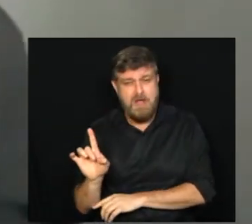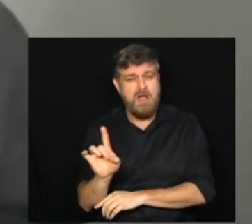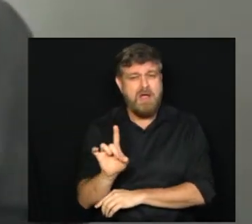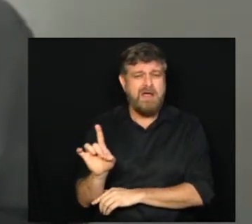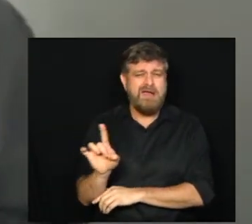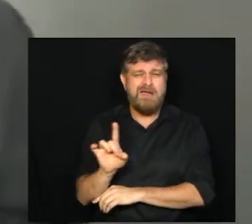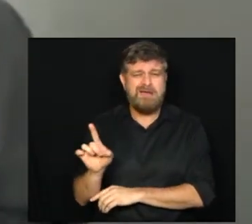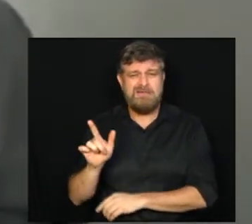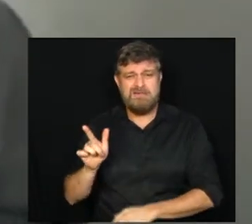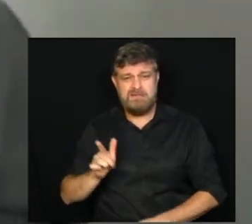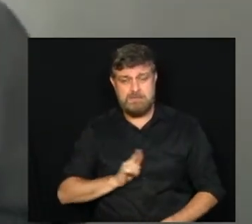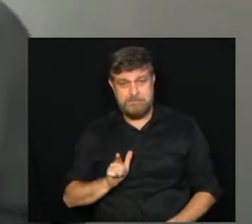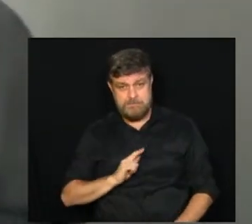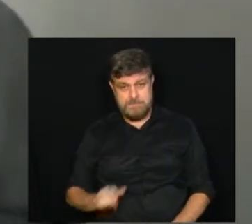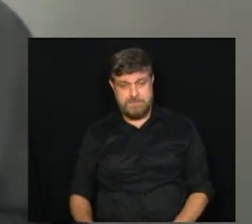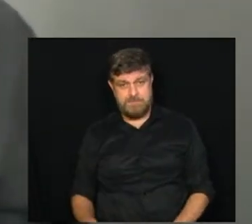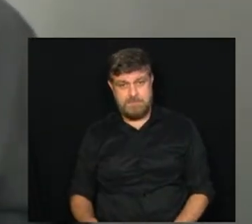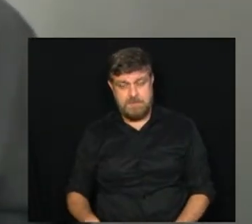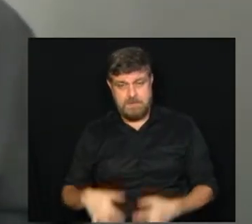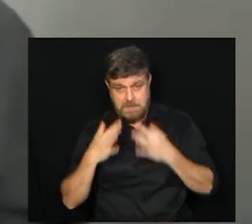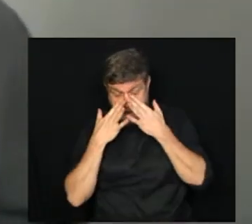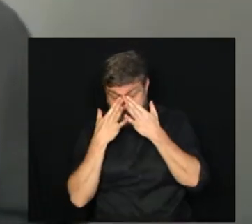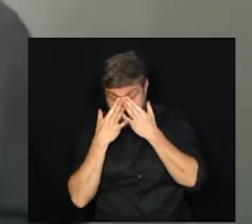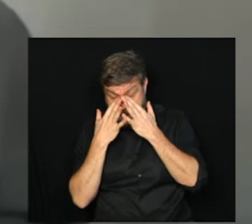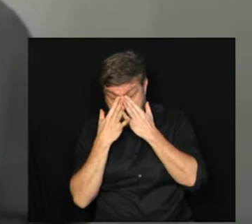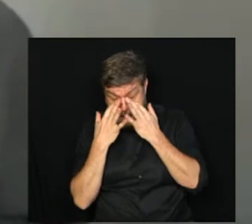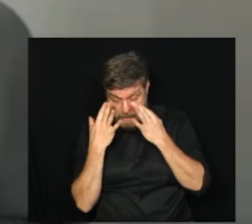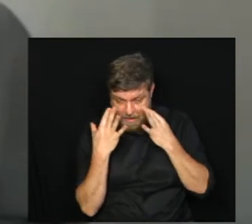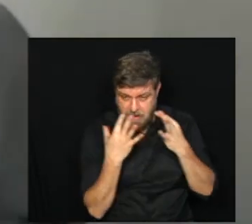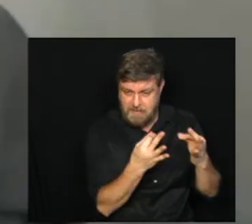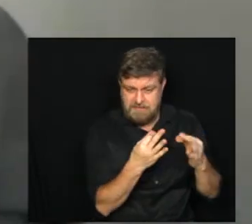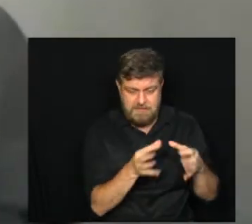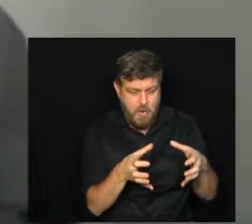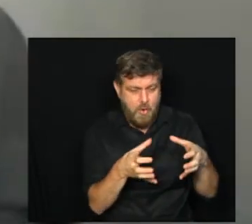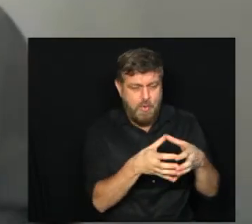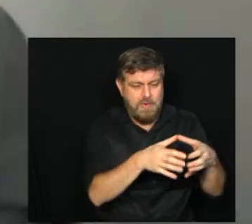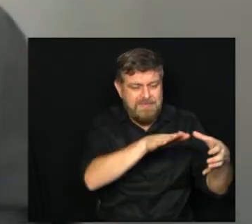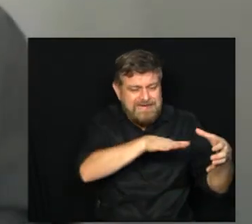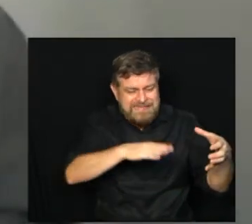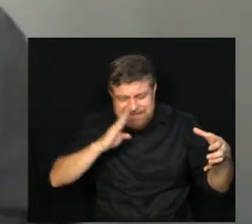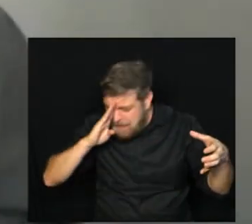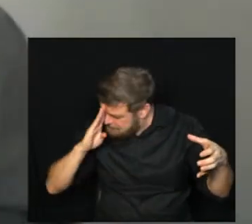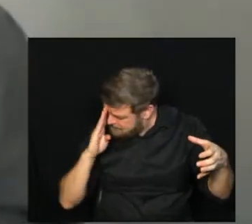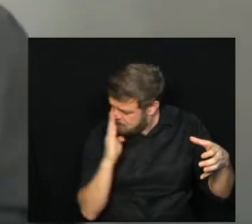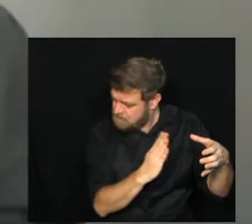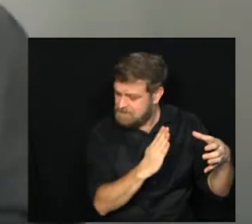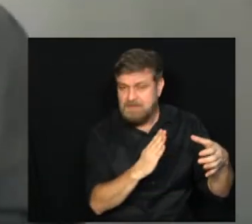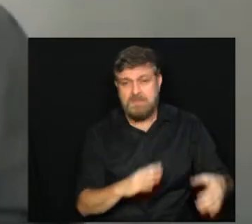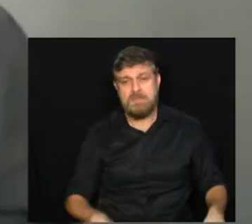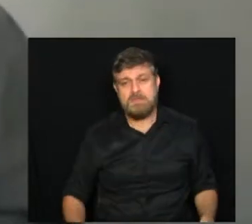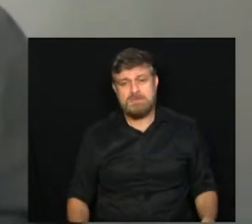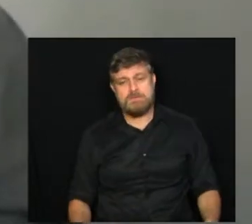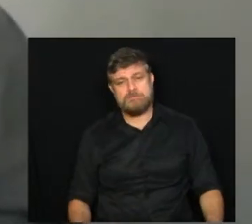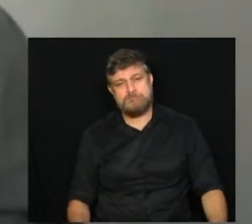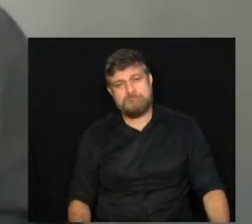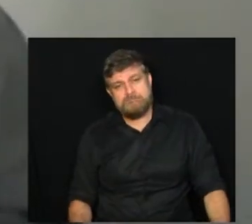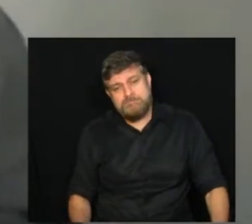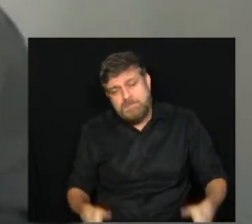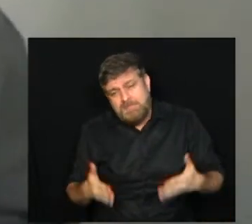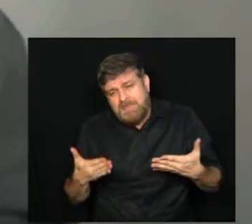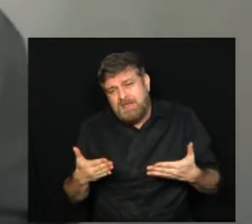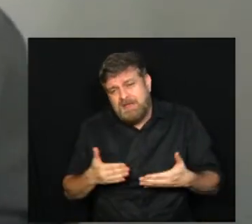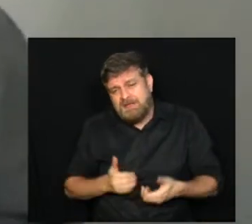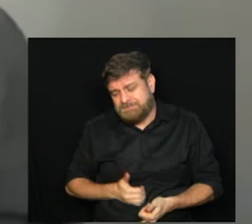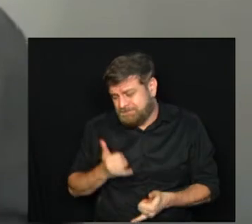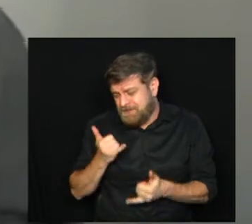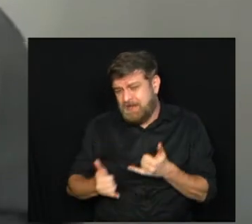Essa questão do olhar, da absoluta prioridade para a criança, é quase que